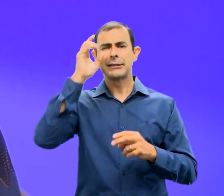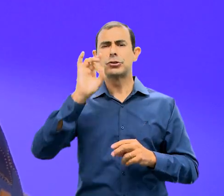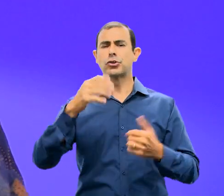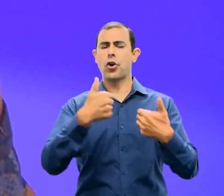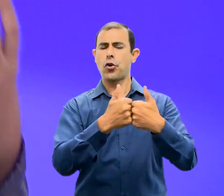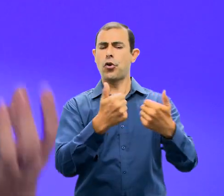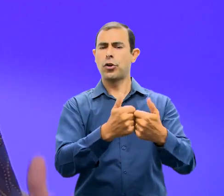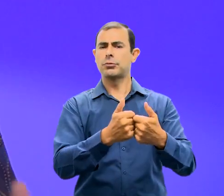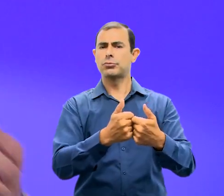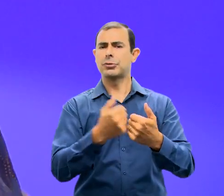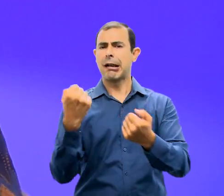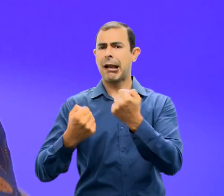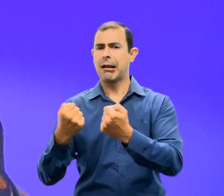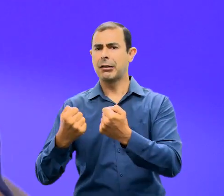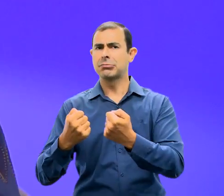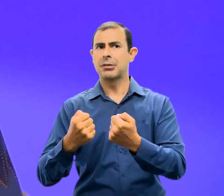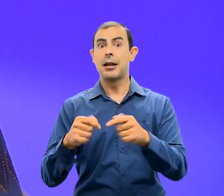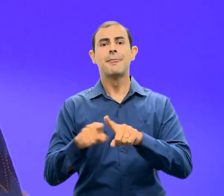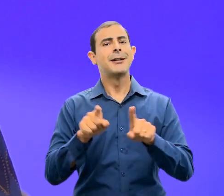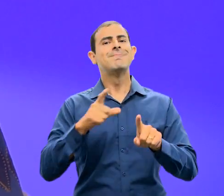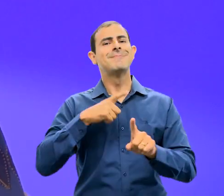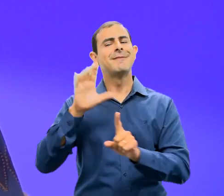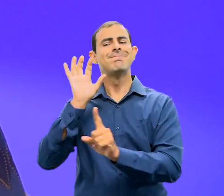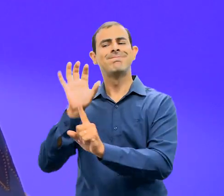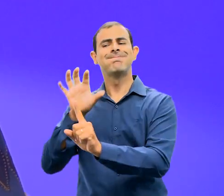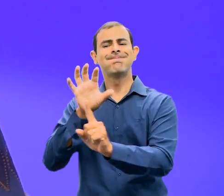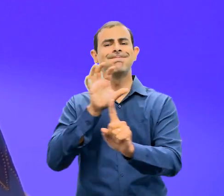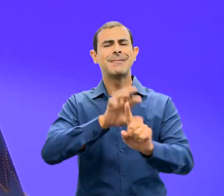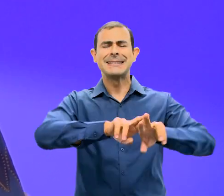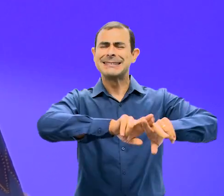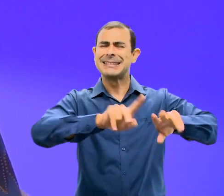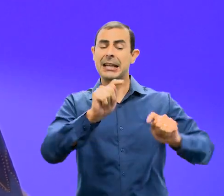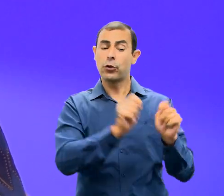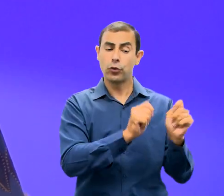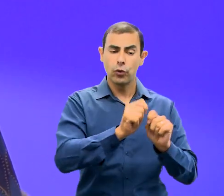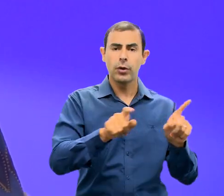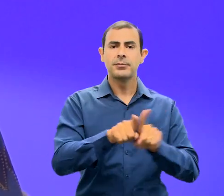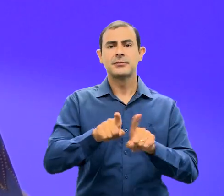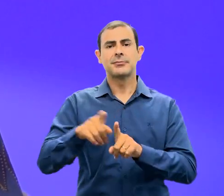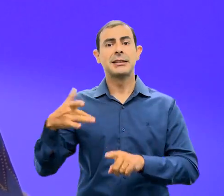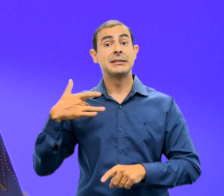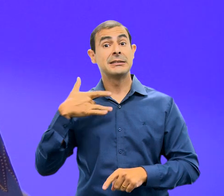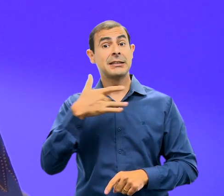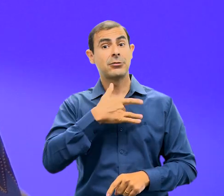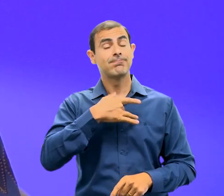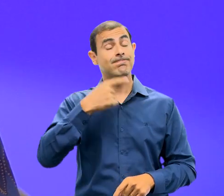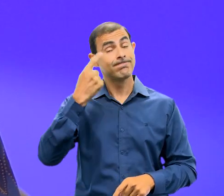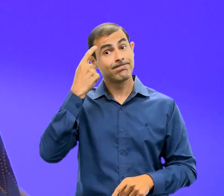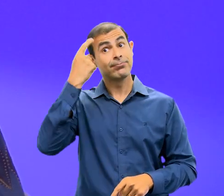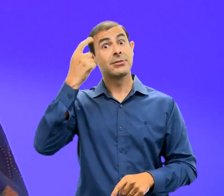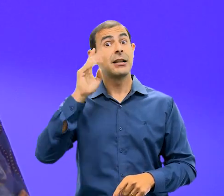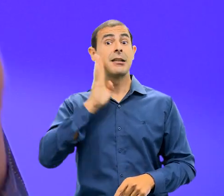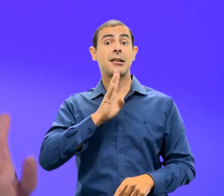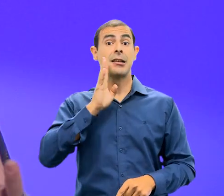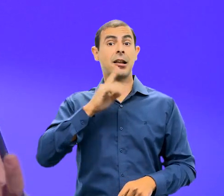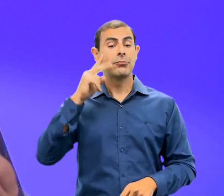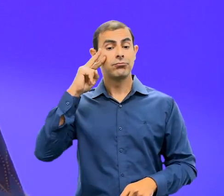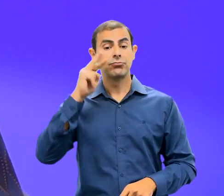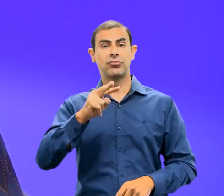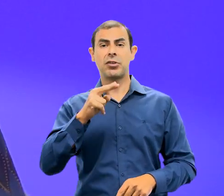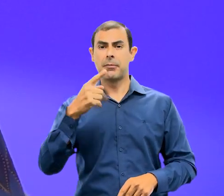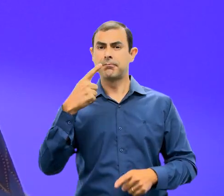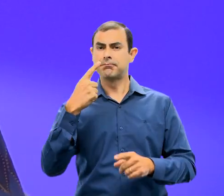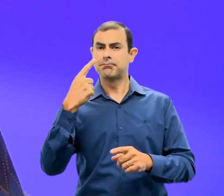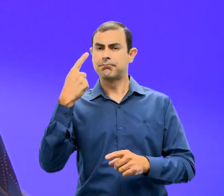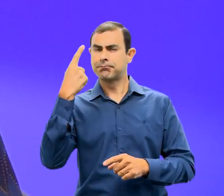traz impactos tanto econômicos quanto para a saúde também aqui no nosso município, né? É muito interessante a gente olhar por esse lado também. E em relação